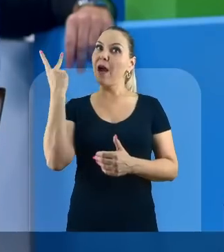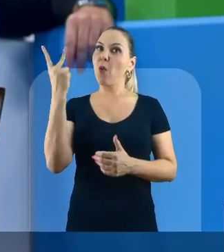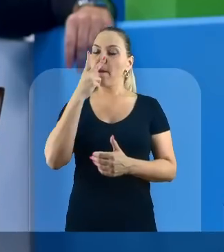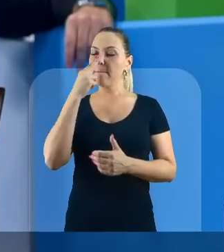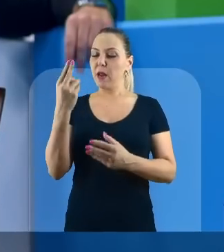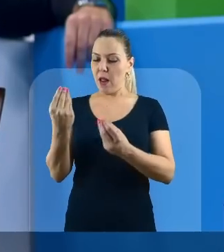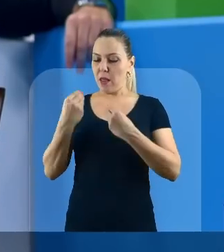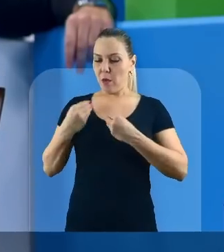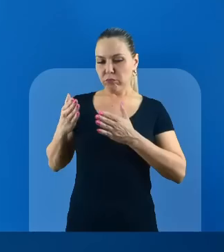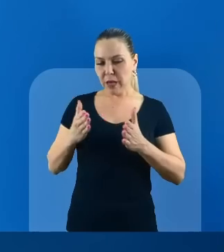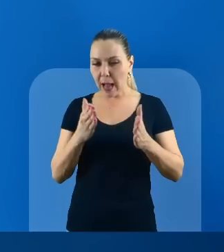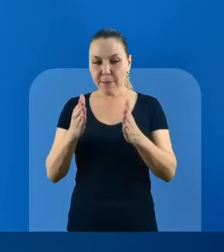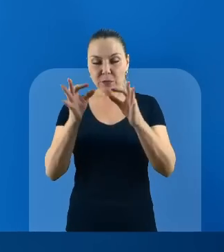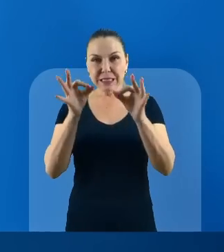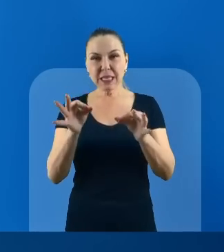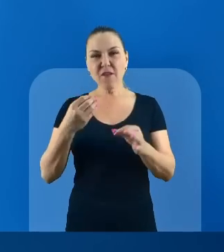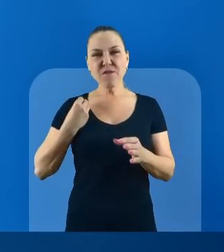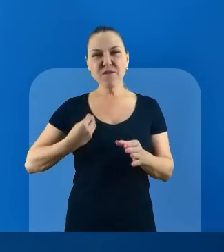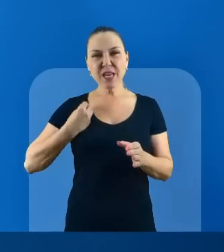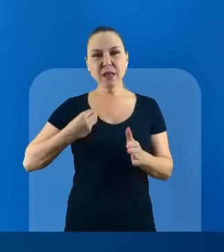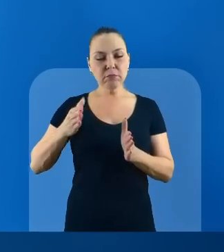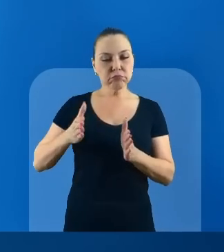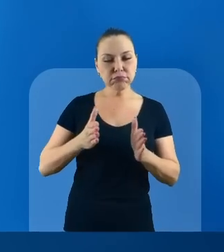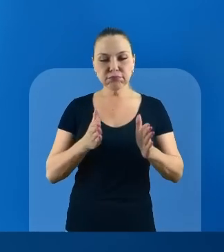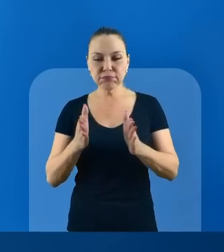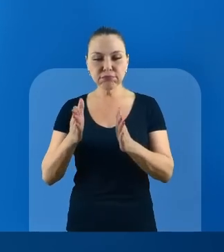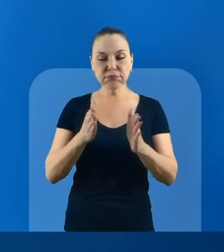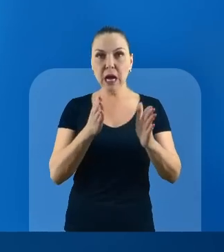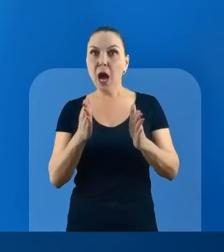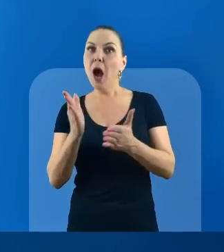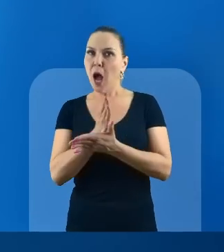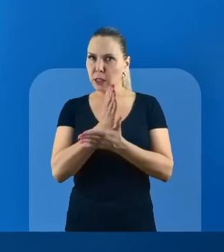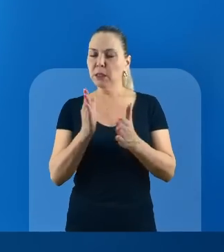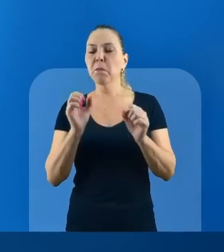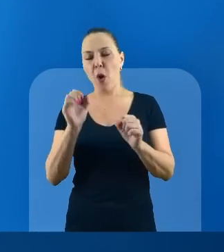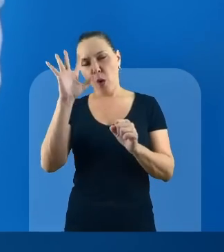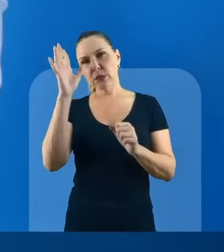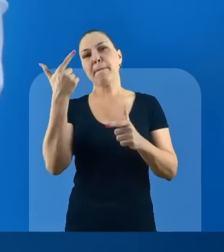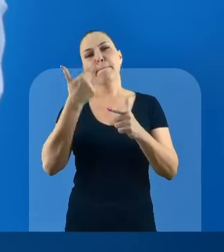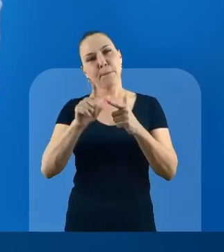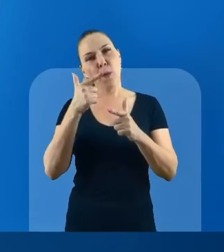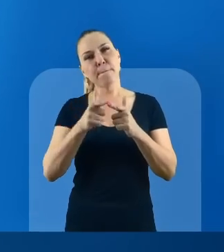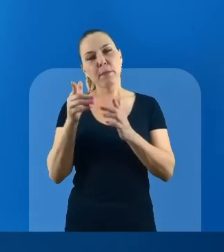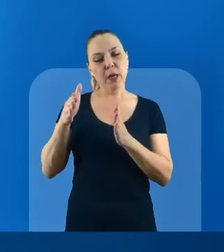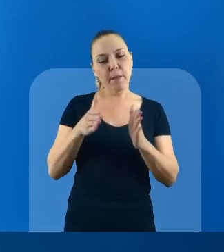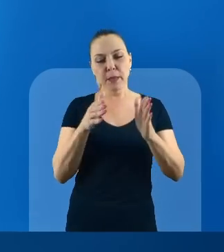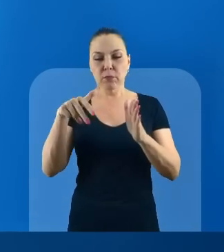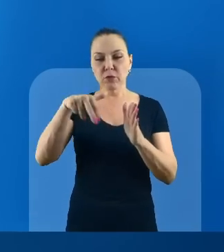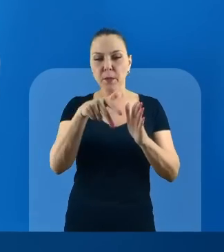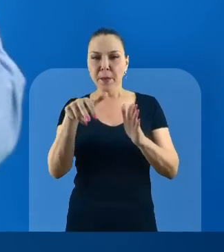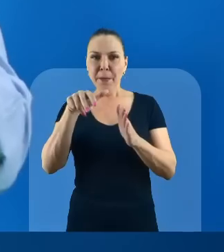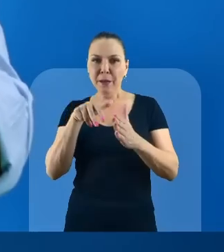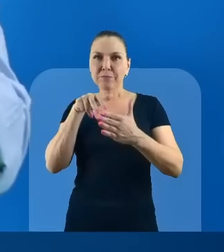uma diretriz para o que fazer na vida, mesmo que você, ao longo do caminho, passe por situações mais difíceis, né? Às vezes você